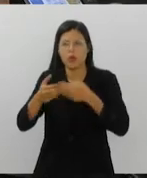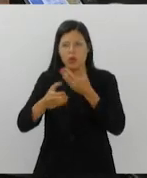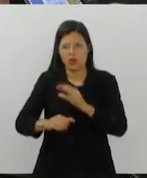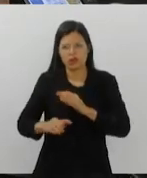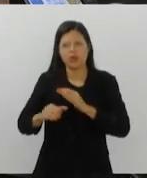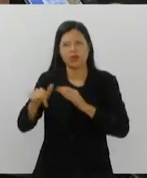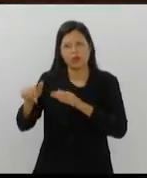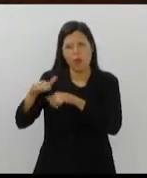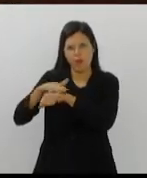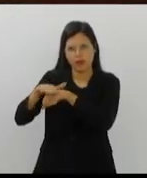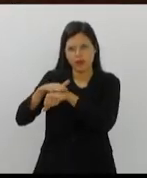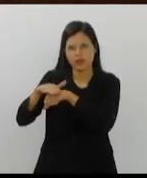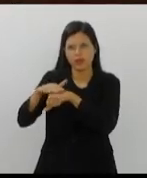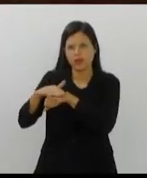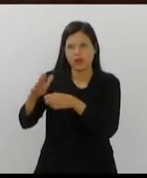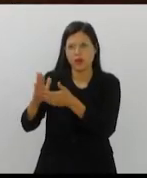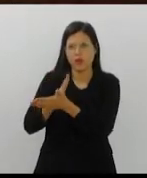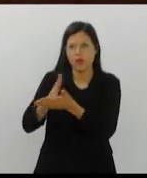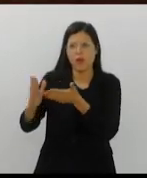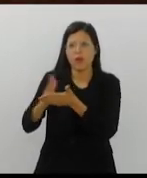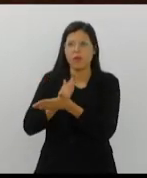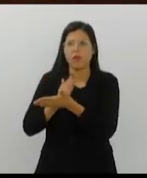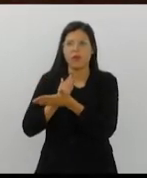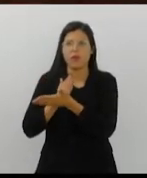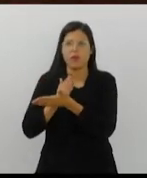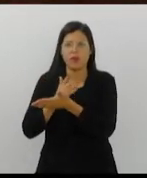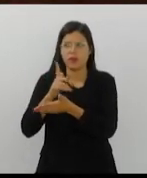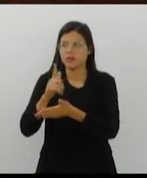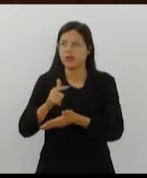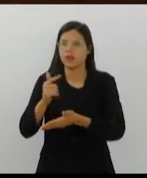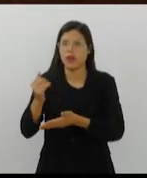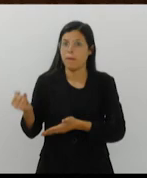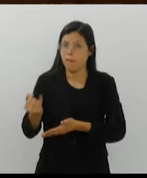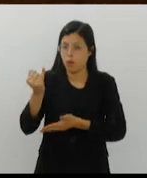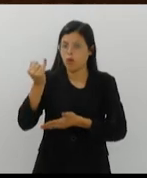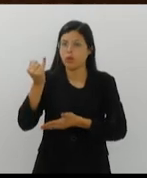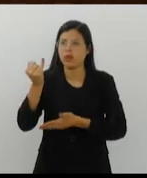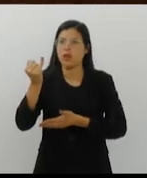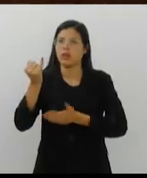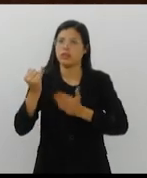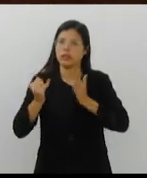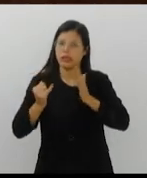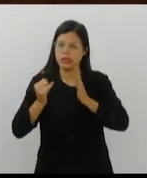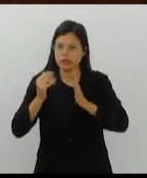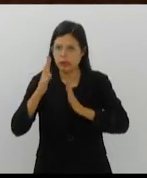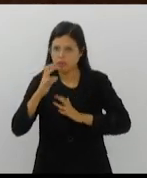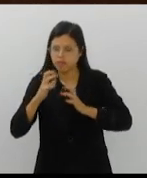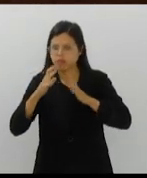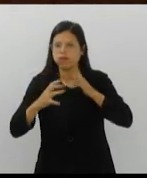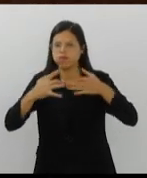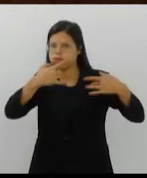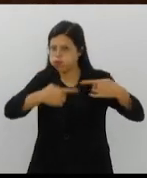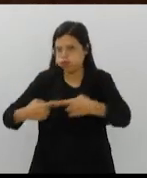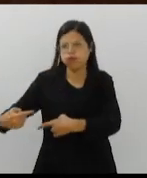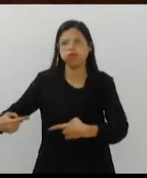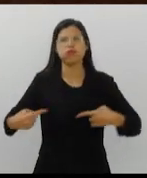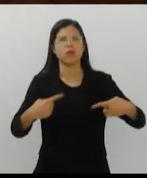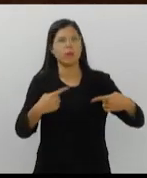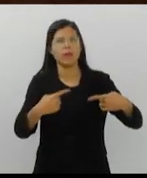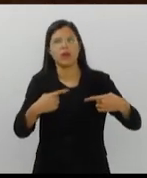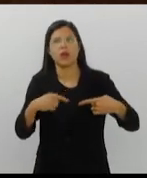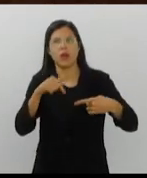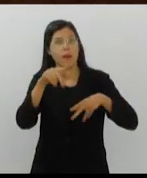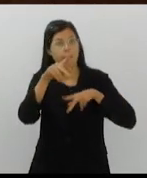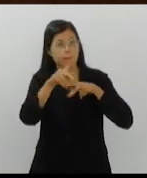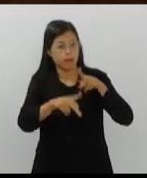com alguns deles e que é muito salutar essa briga. Essa briga não é só para eles, não. Essa briga é para a população de bem